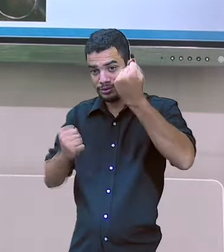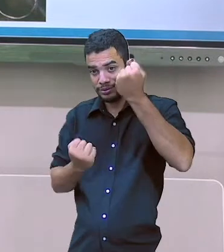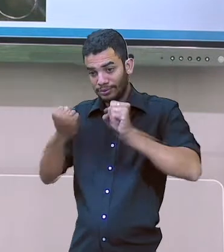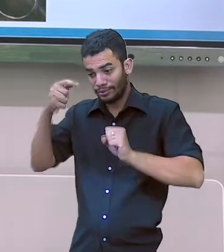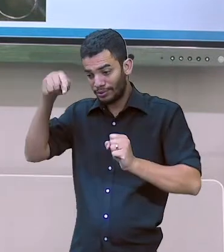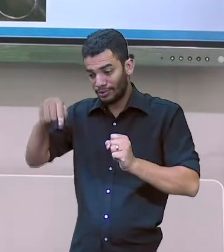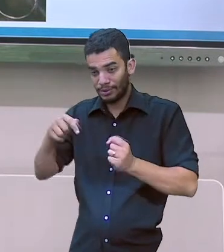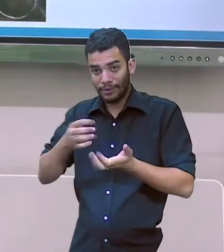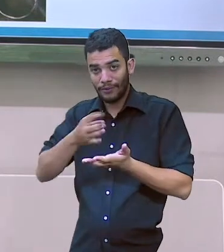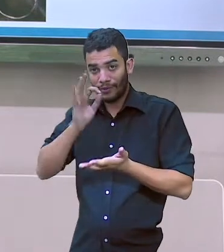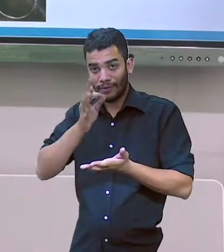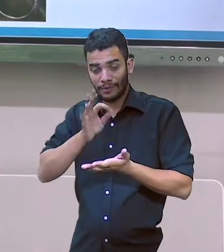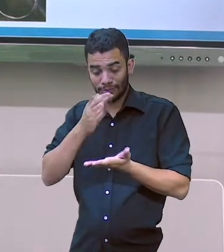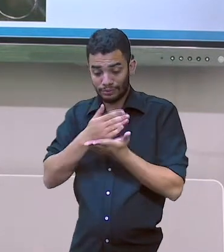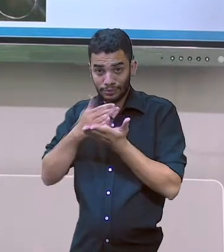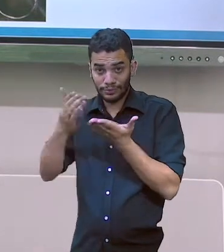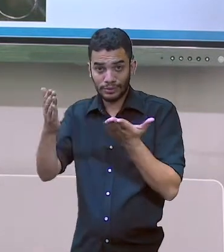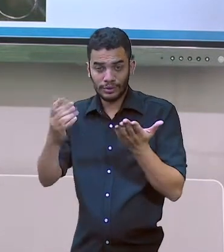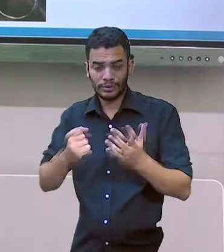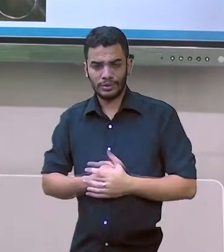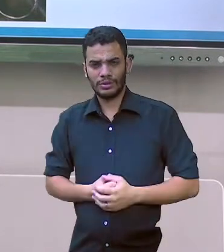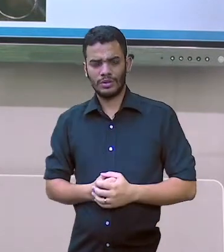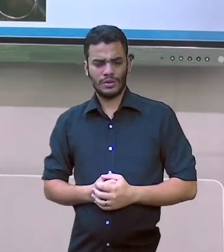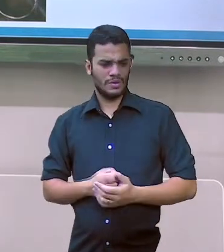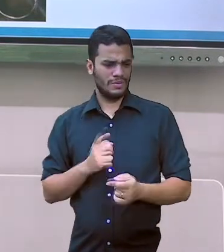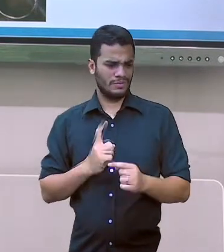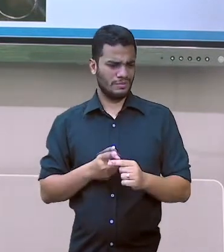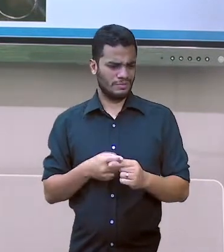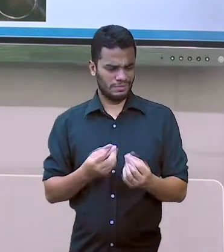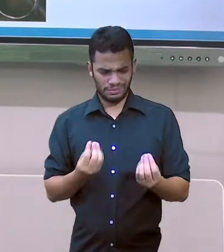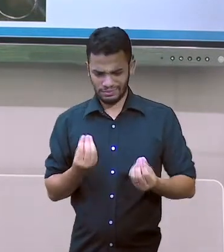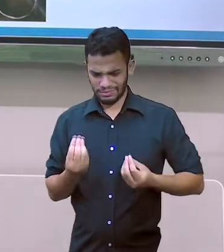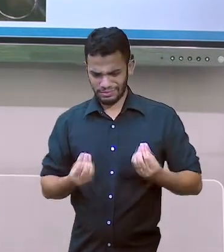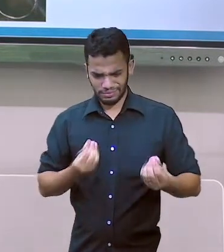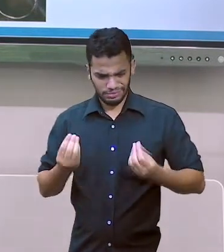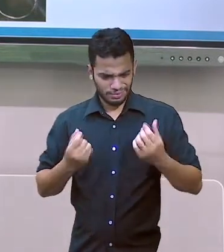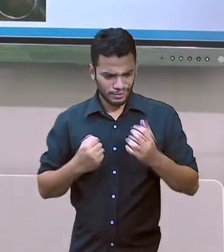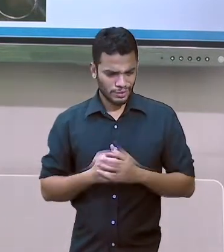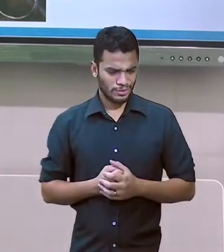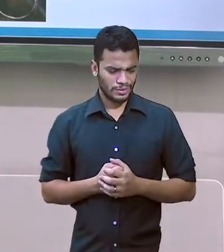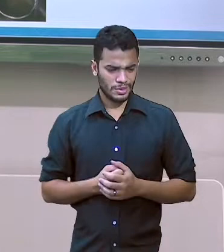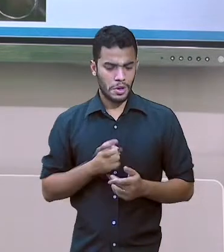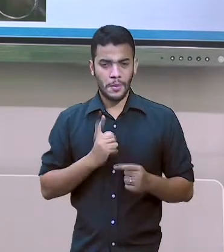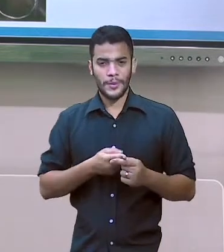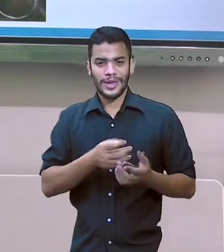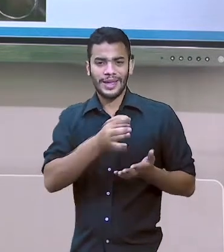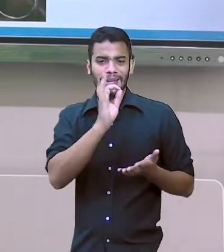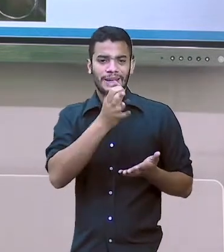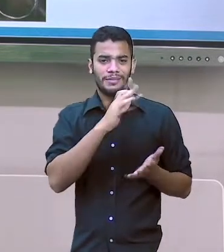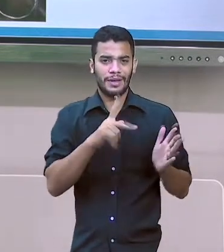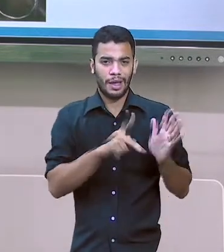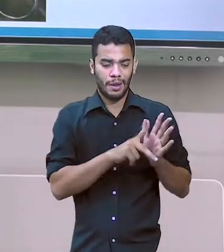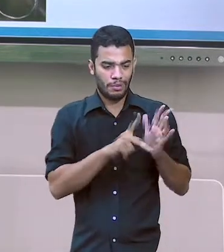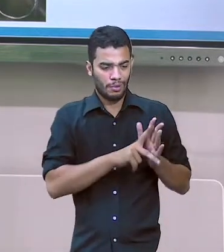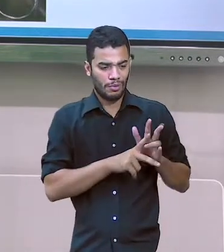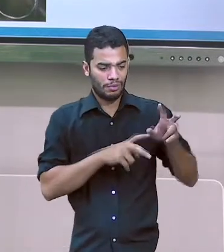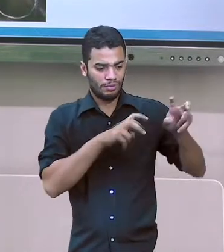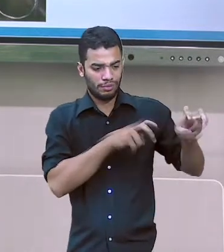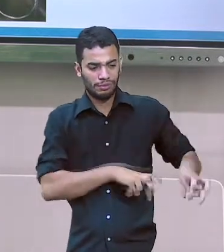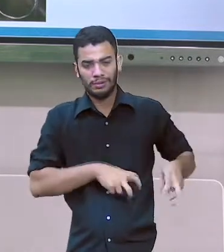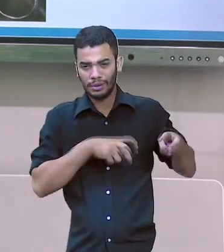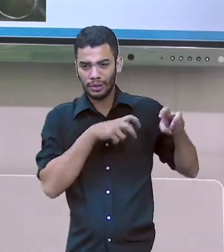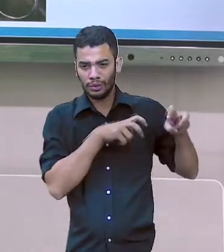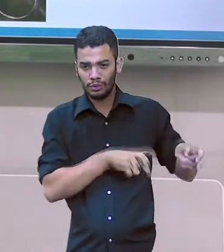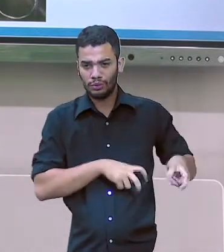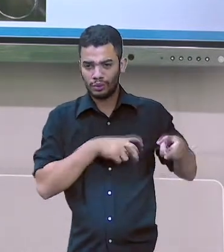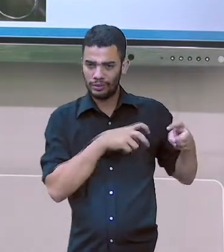Como? Se o plantio de café é da agricultura, e praticamente se não precisa tanto de